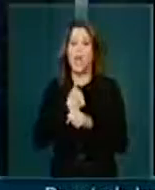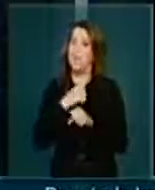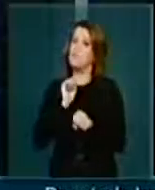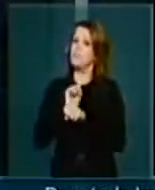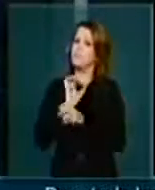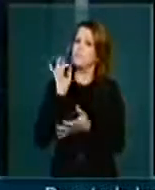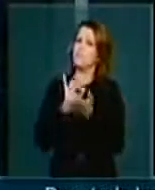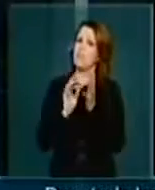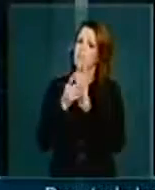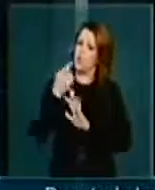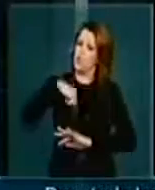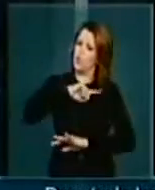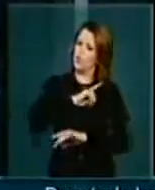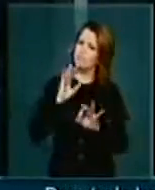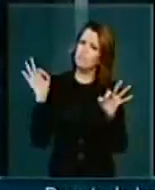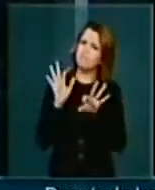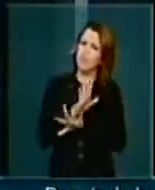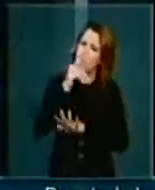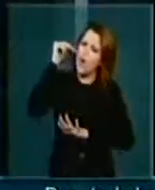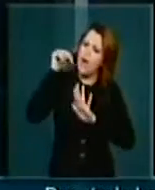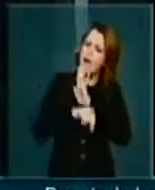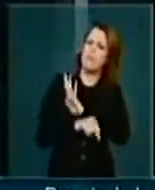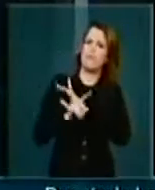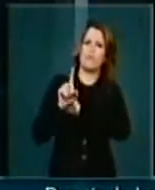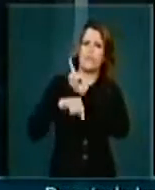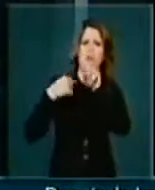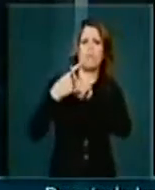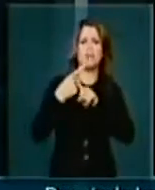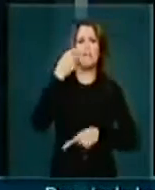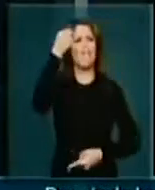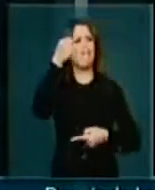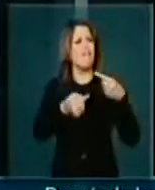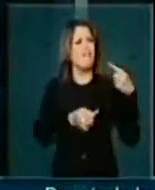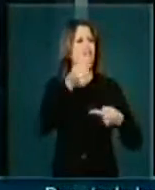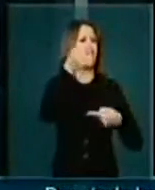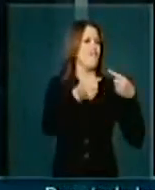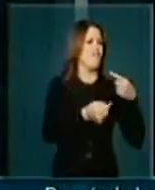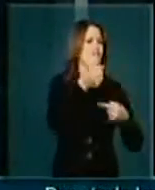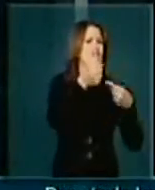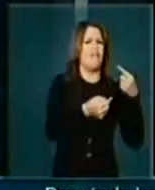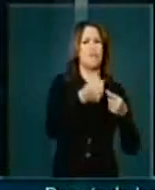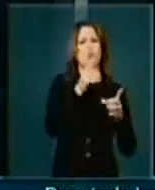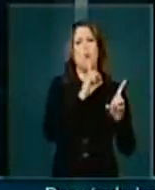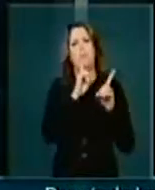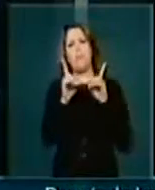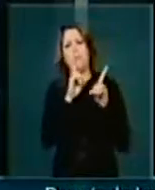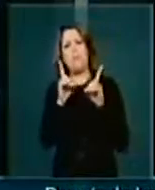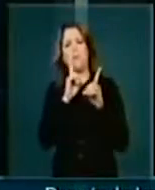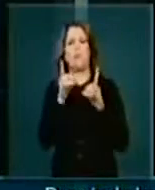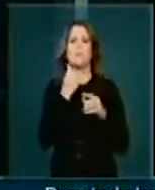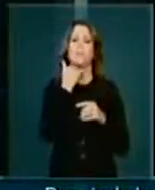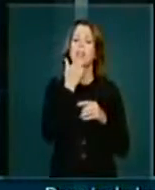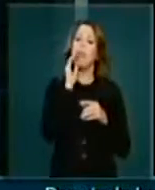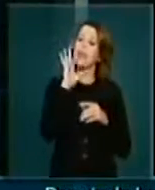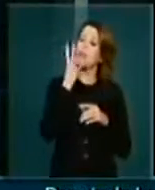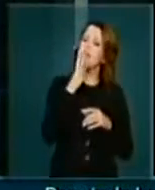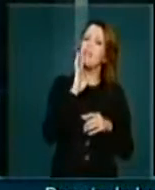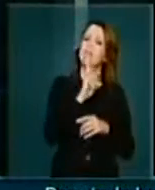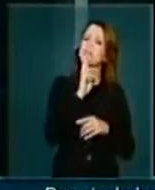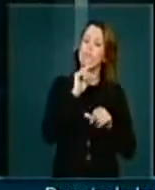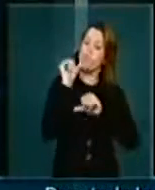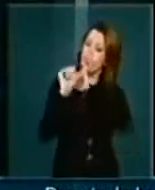enfim, sejamos capazes de aprofundar além de um debate, principalmente decisões que nos conduzam a